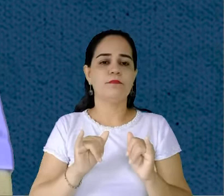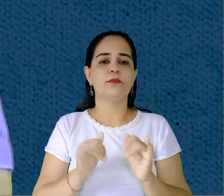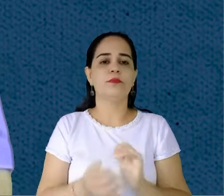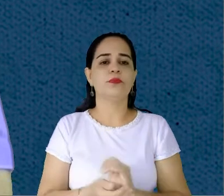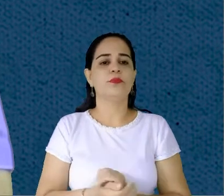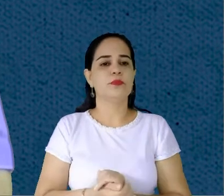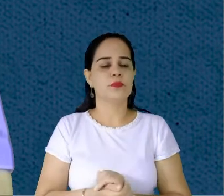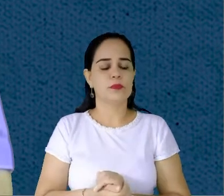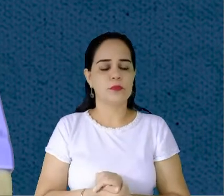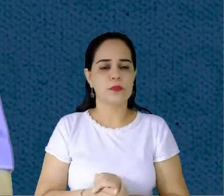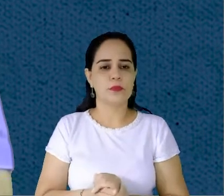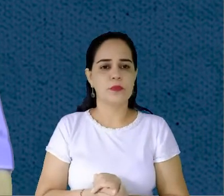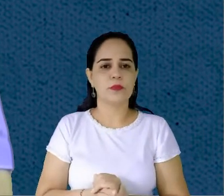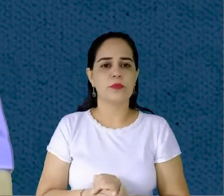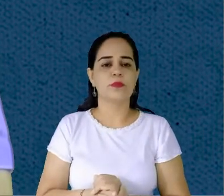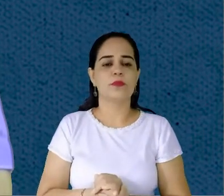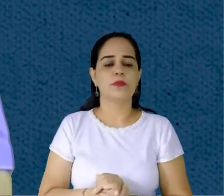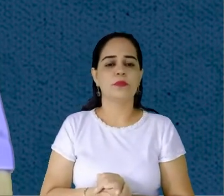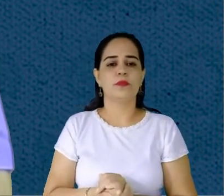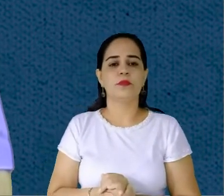pois